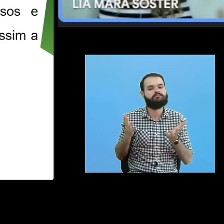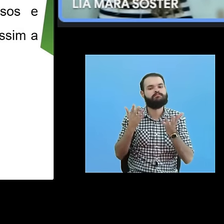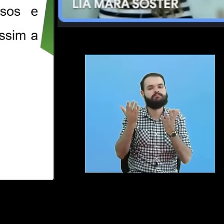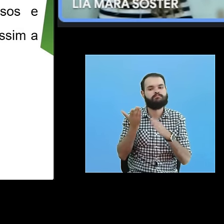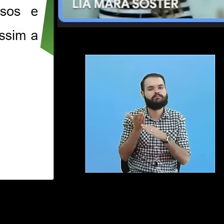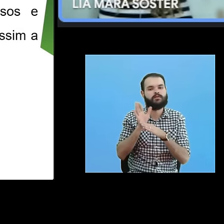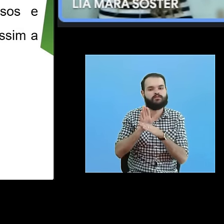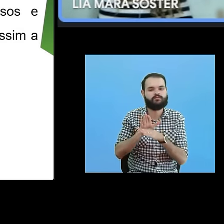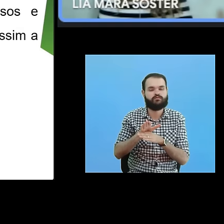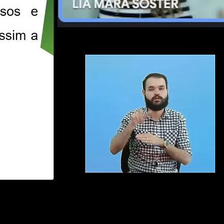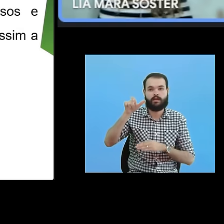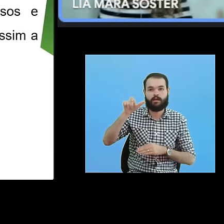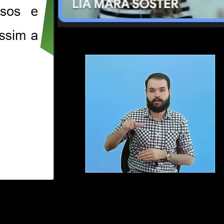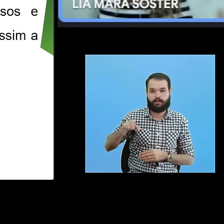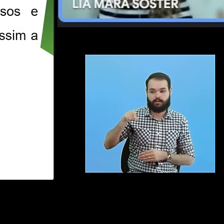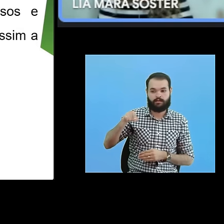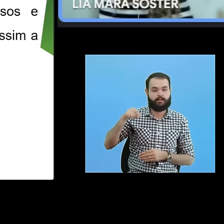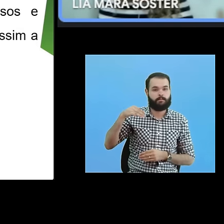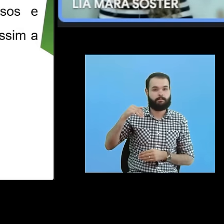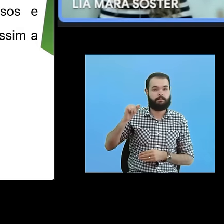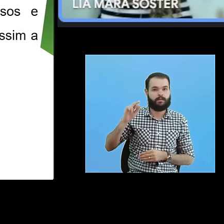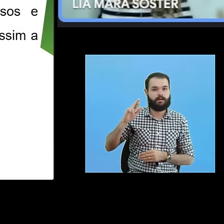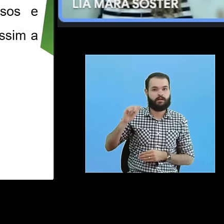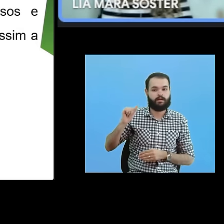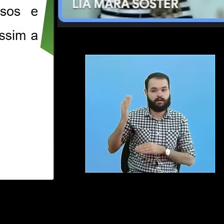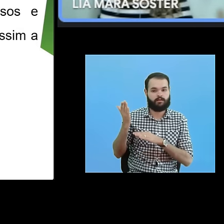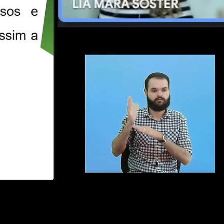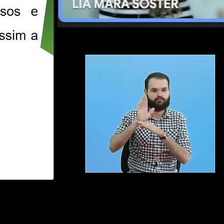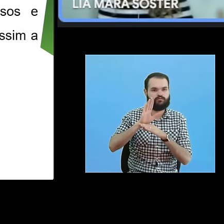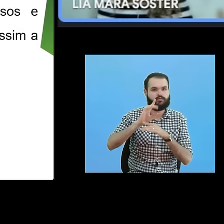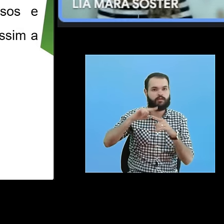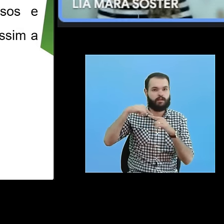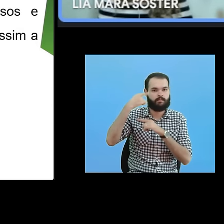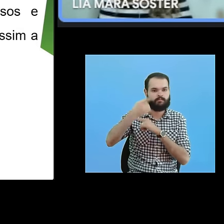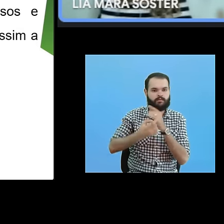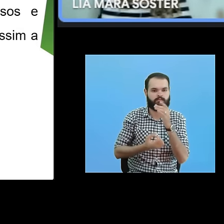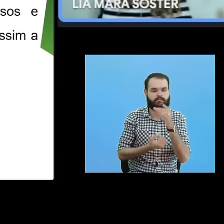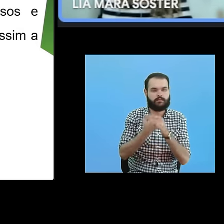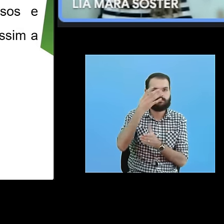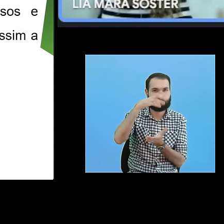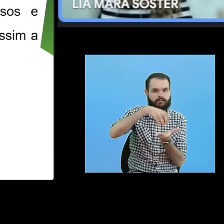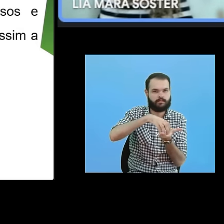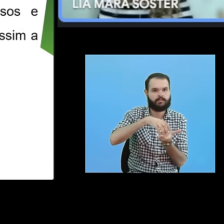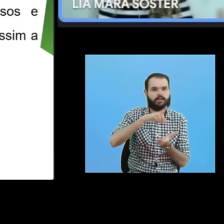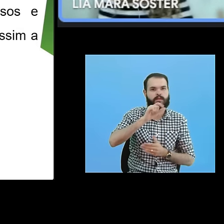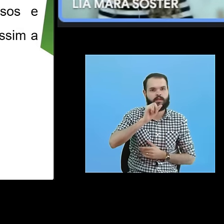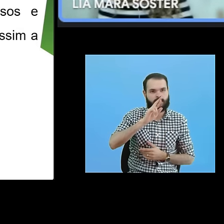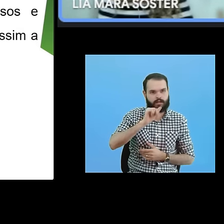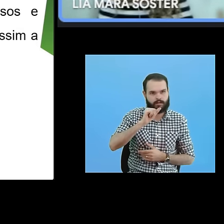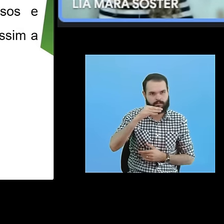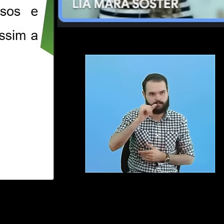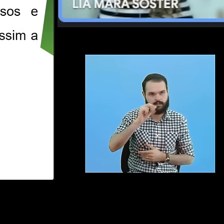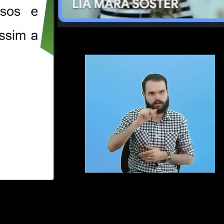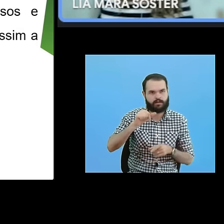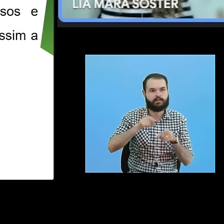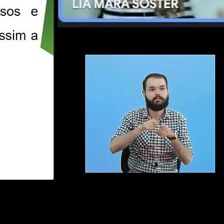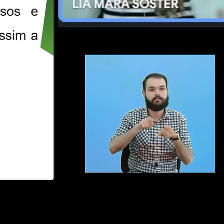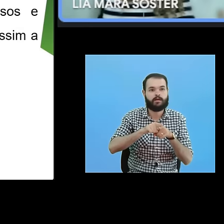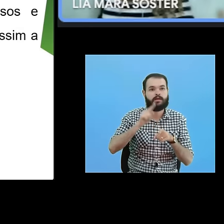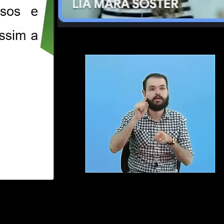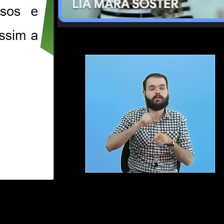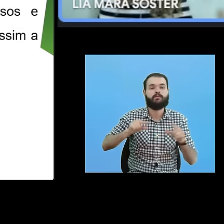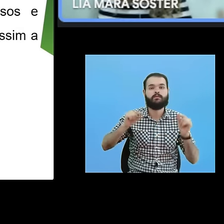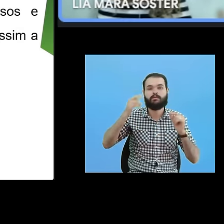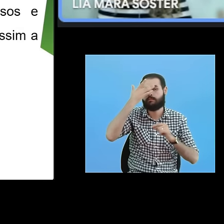da Mara gerou, que depois tornou-se, né, o Instituto Lara Mara e todas as pesquisas dedicadas, né, às pessoas